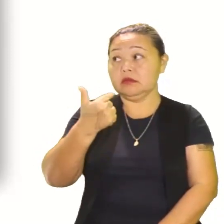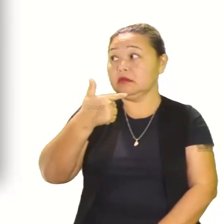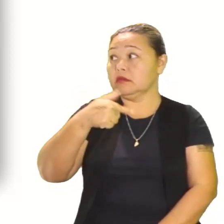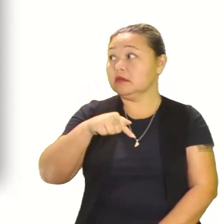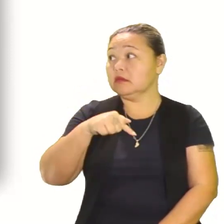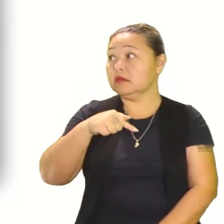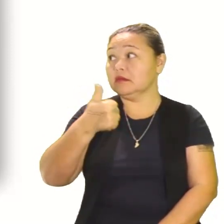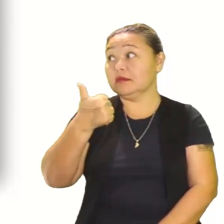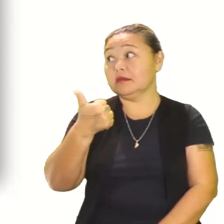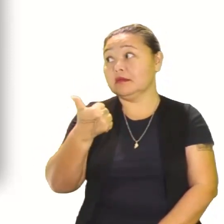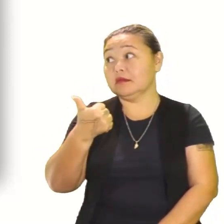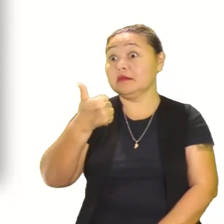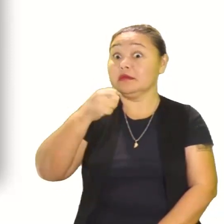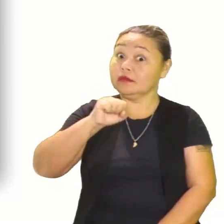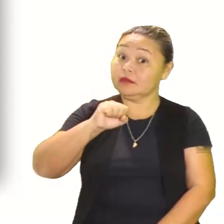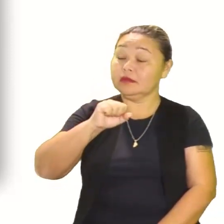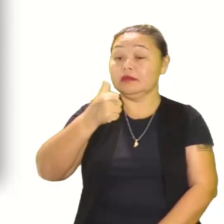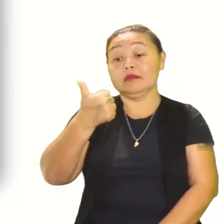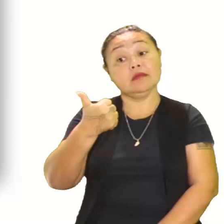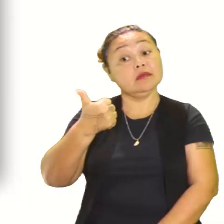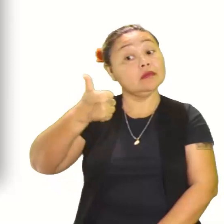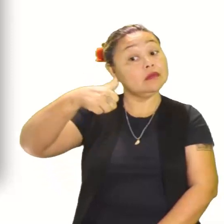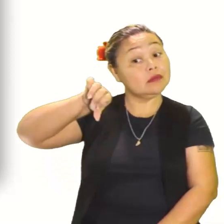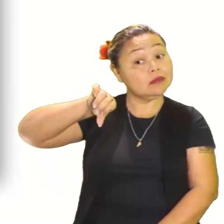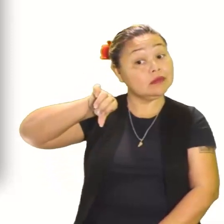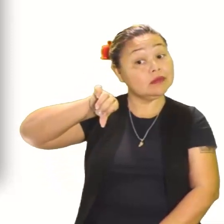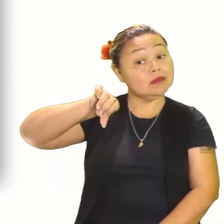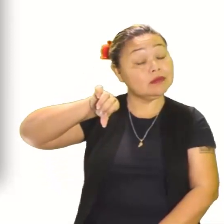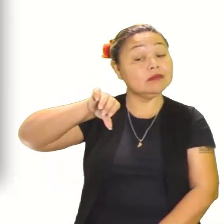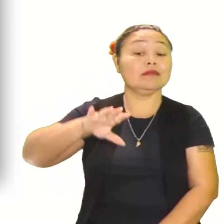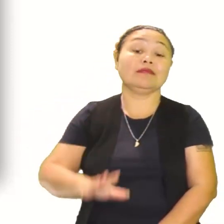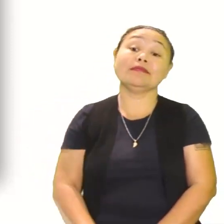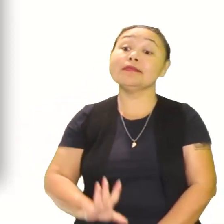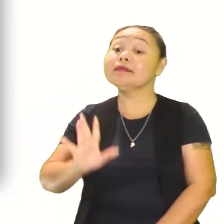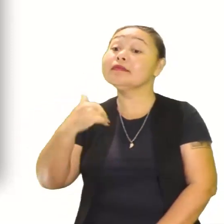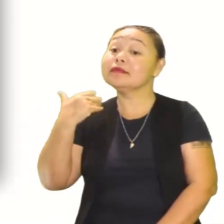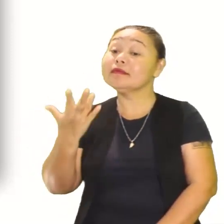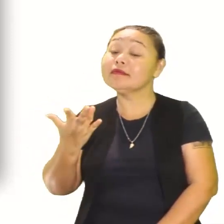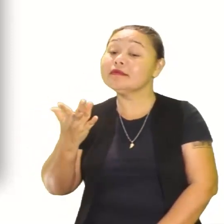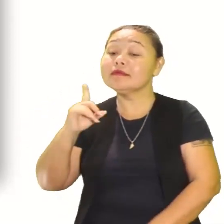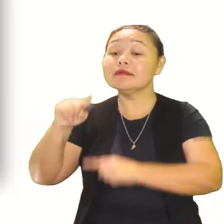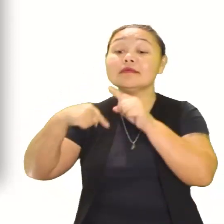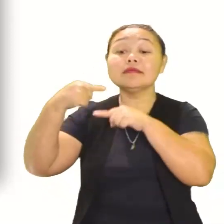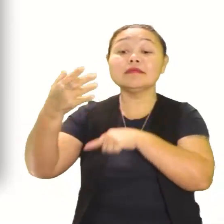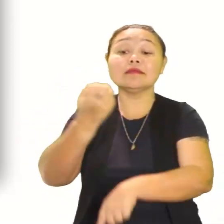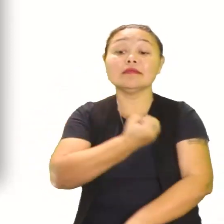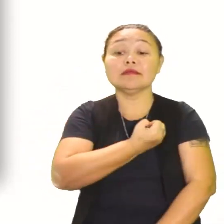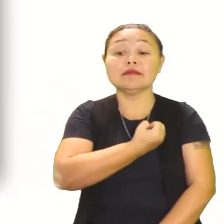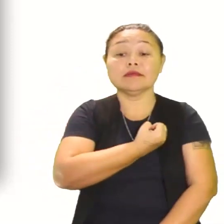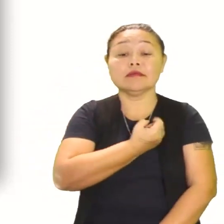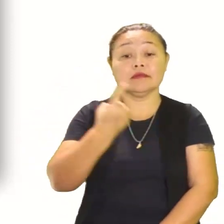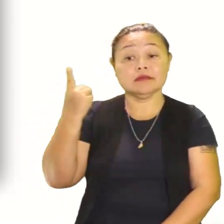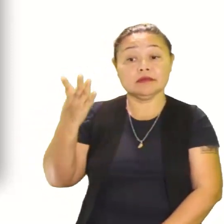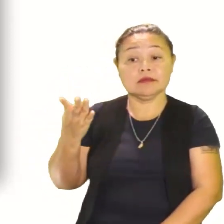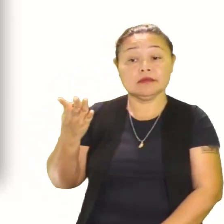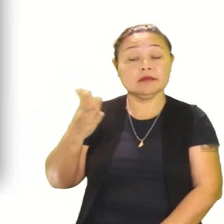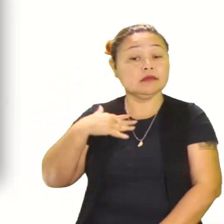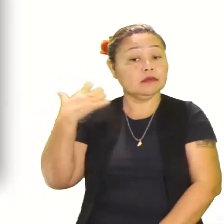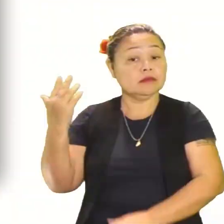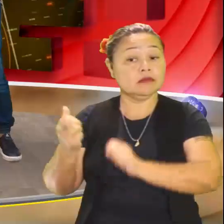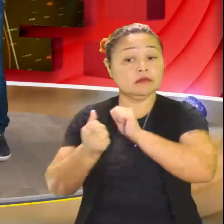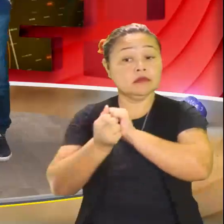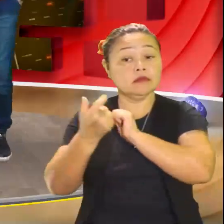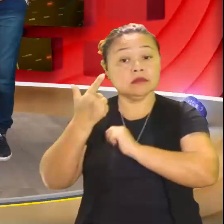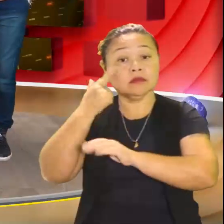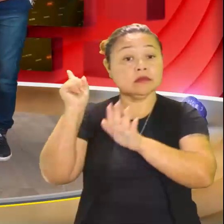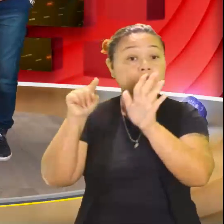16, 17, 18, 19. E o próximo é qual, hein? Olha aqui, vamos junto